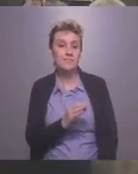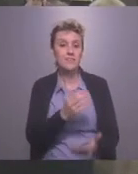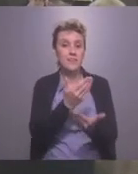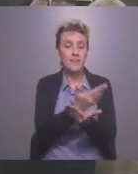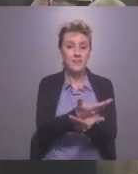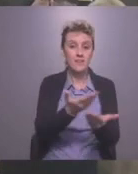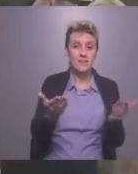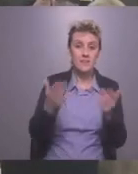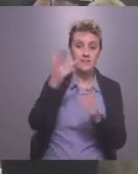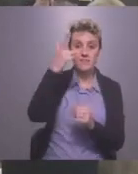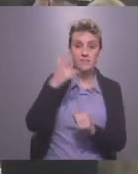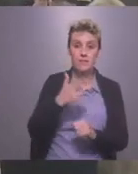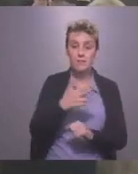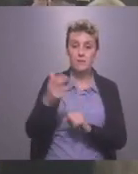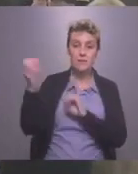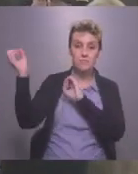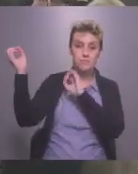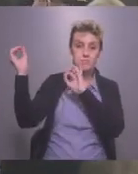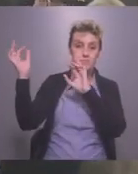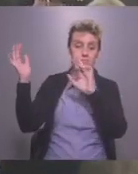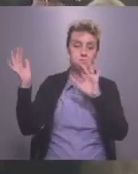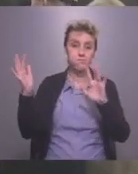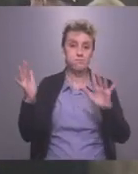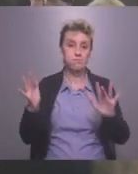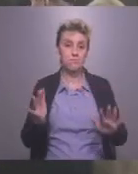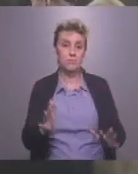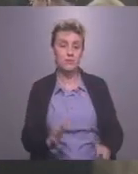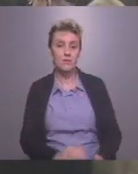Senhor, as nossas